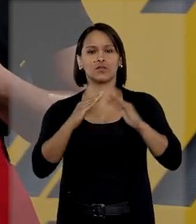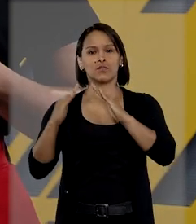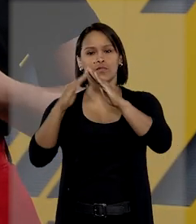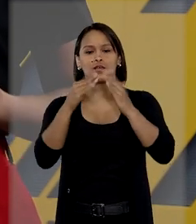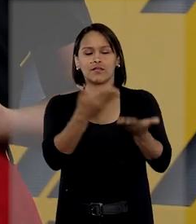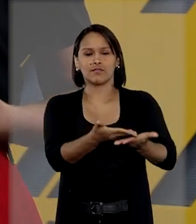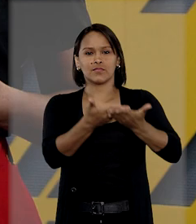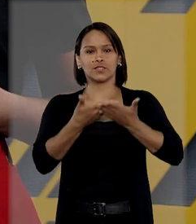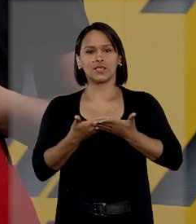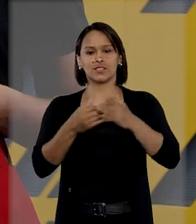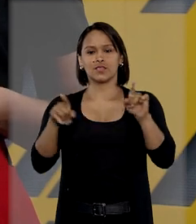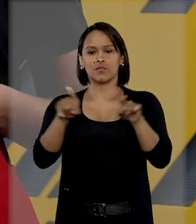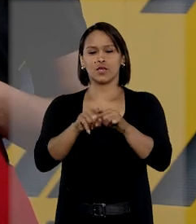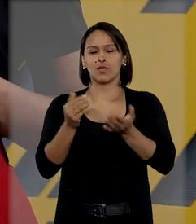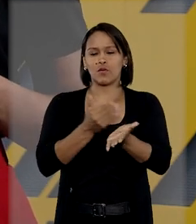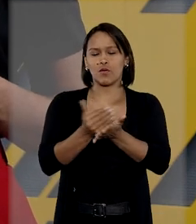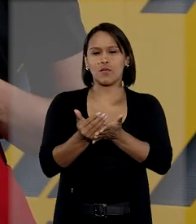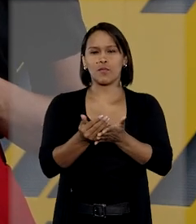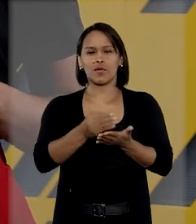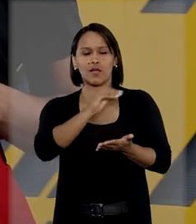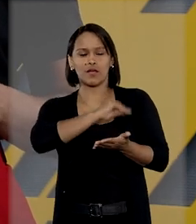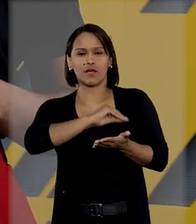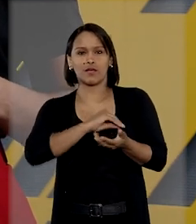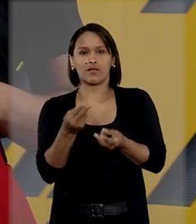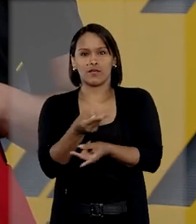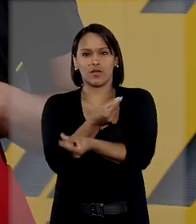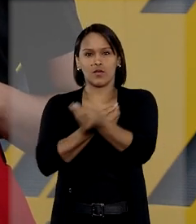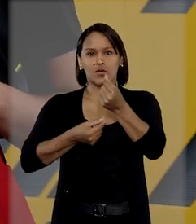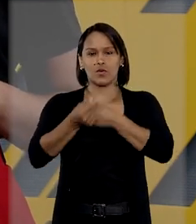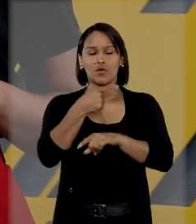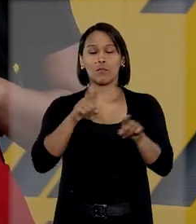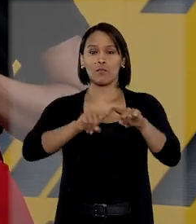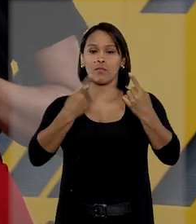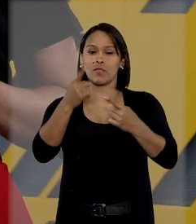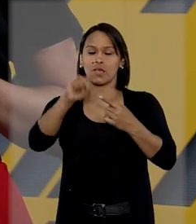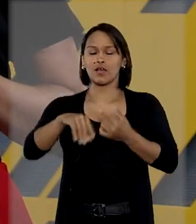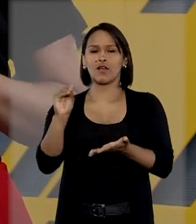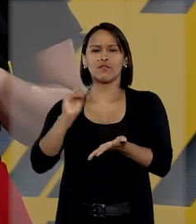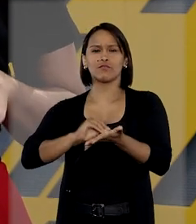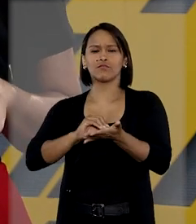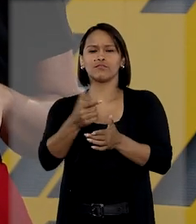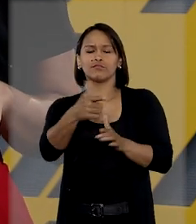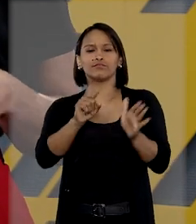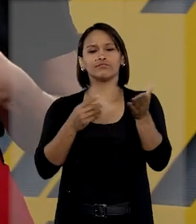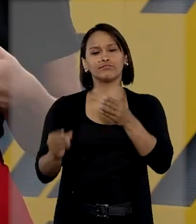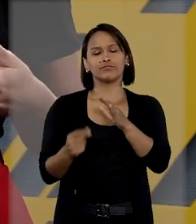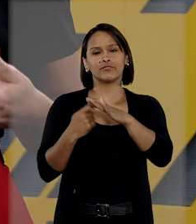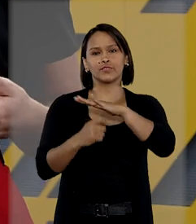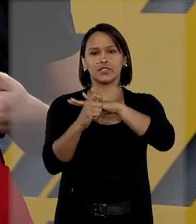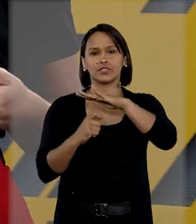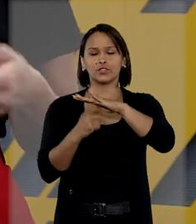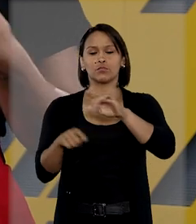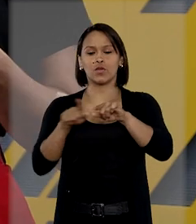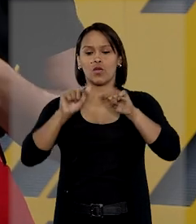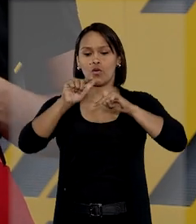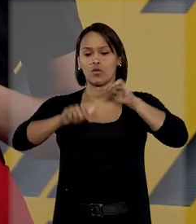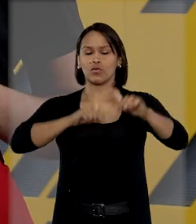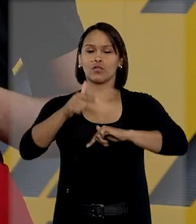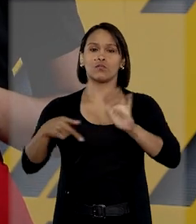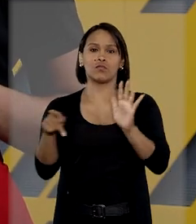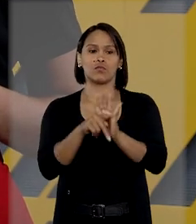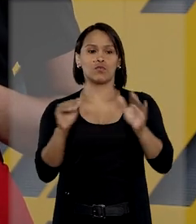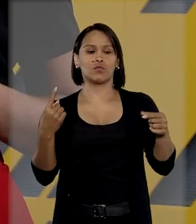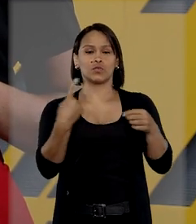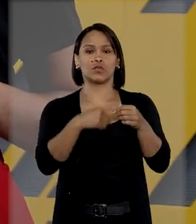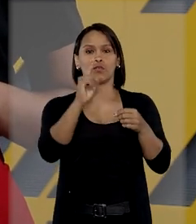empresário sobre imóvel recebido no âmbito de programa de fomento econômico, apesar da inexistência de investimentos ou